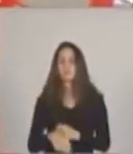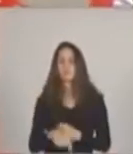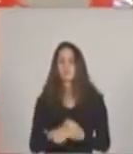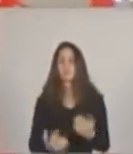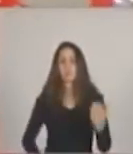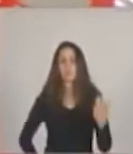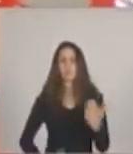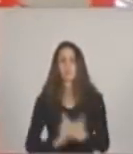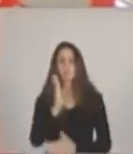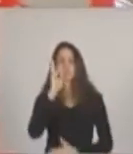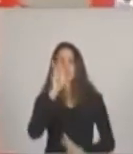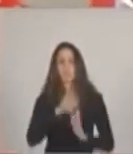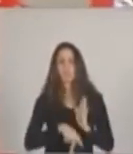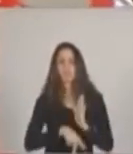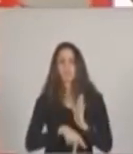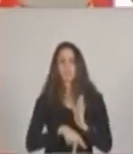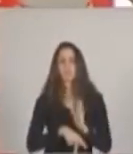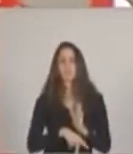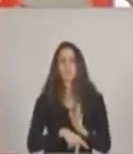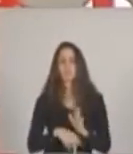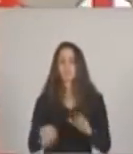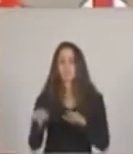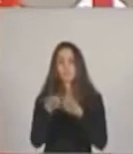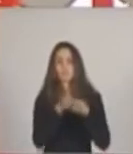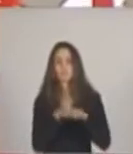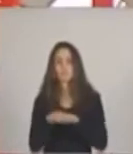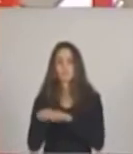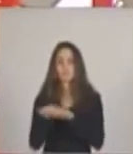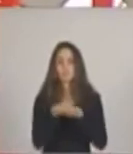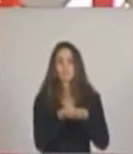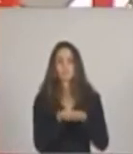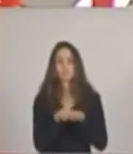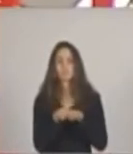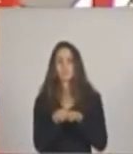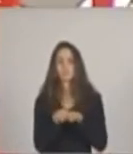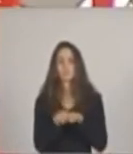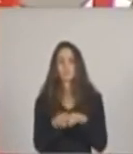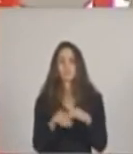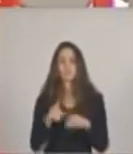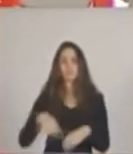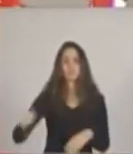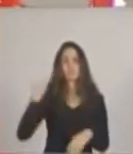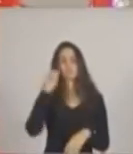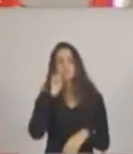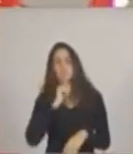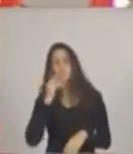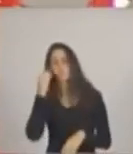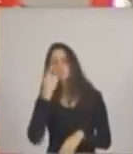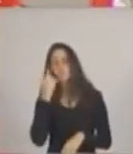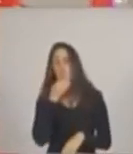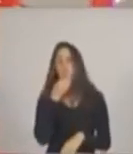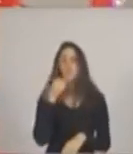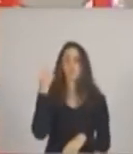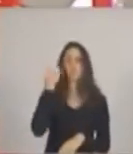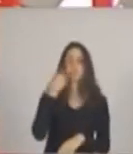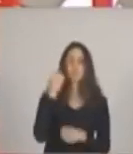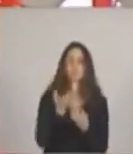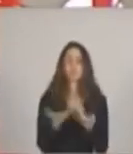aprovou o projeto por unanimidade das senhoras deputadas e dos senhores